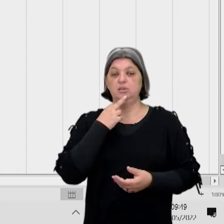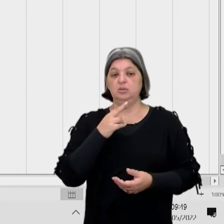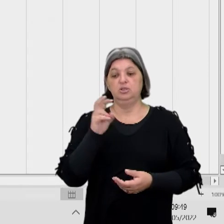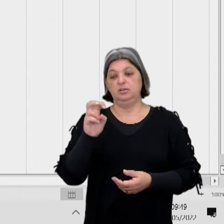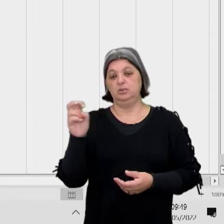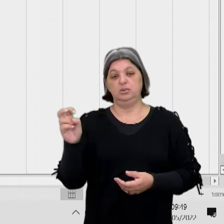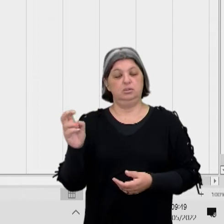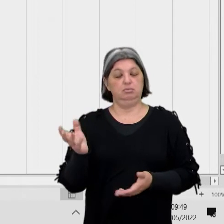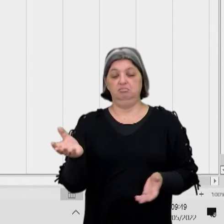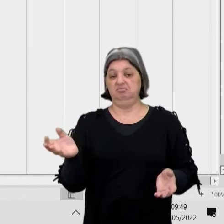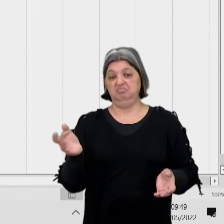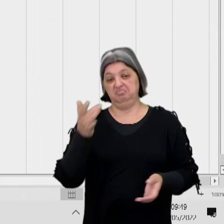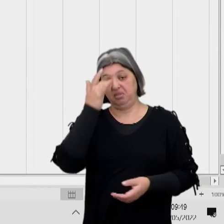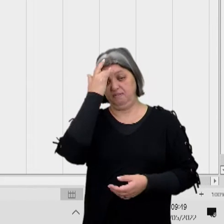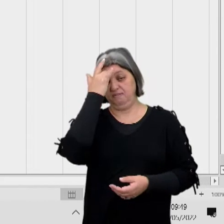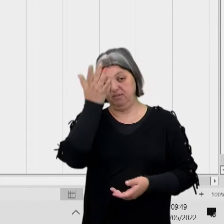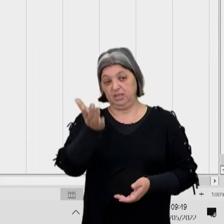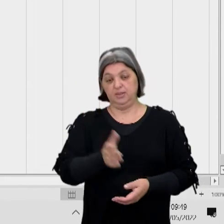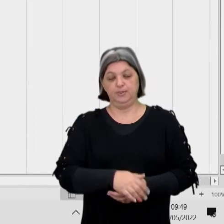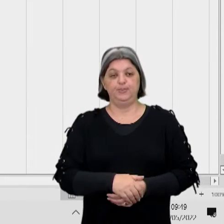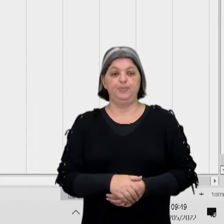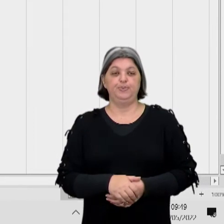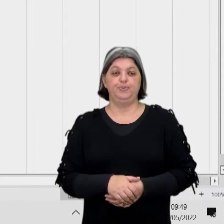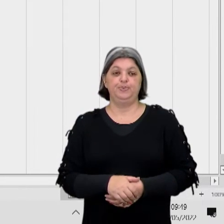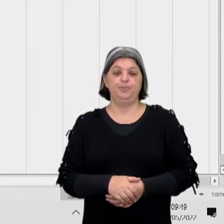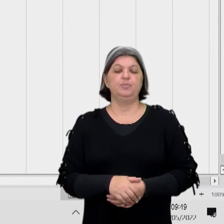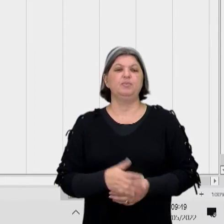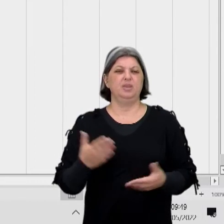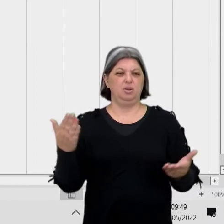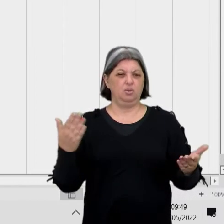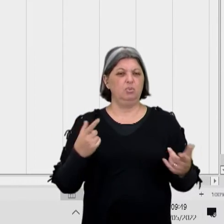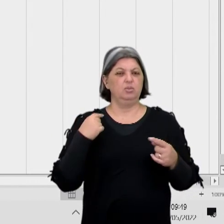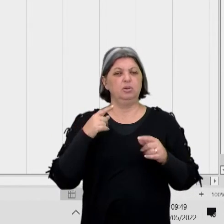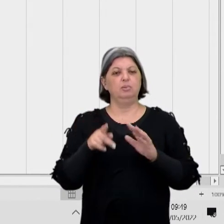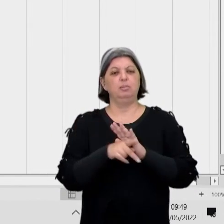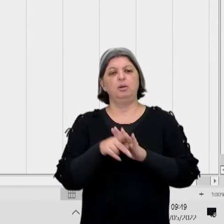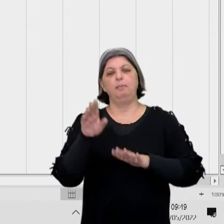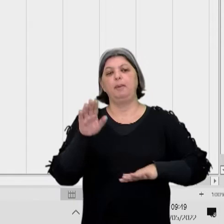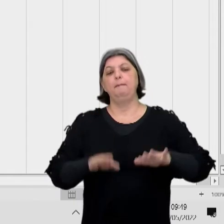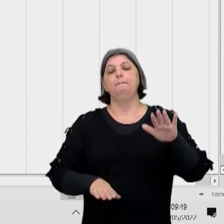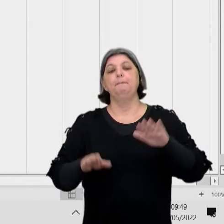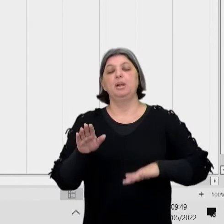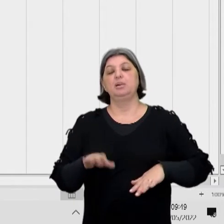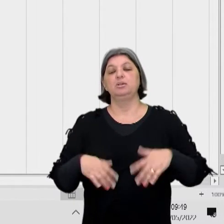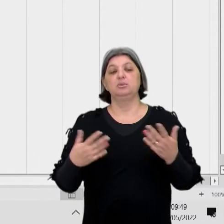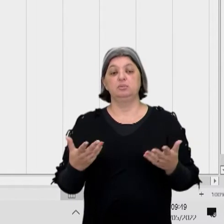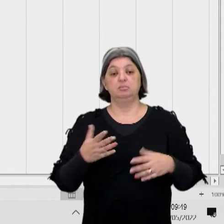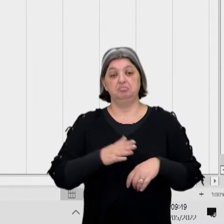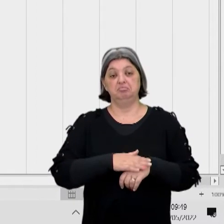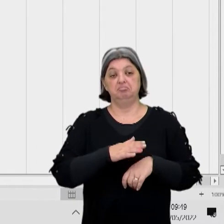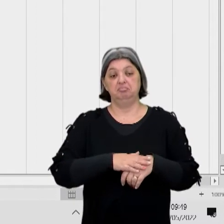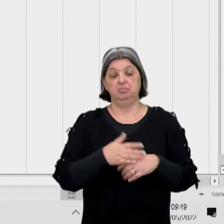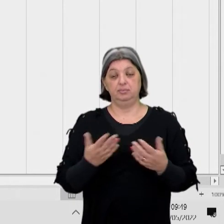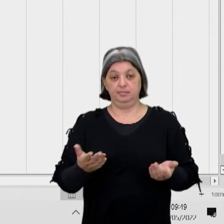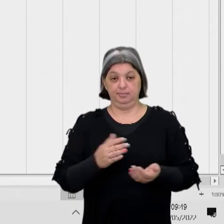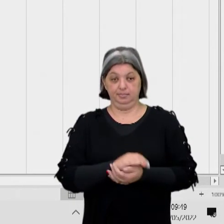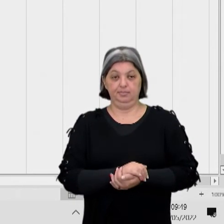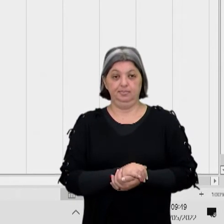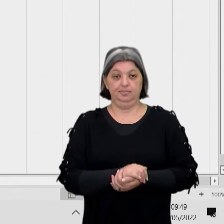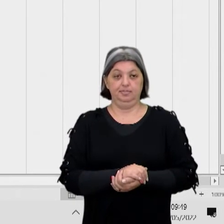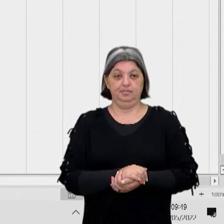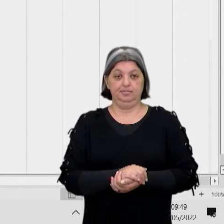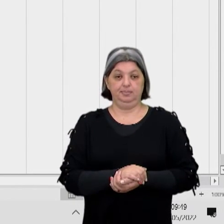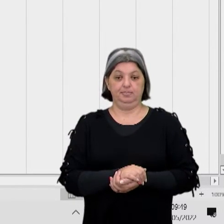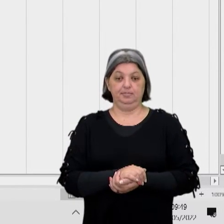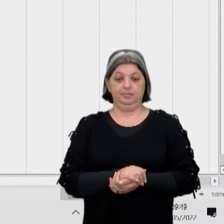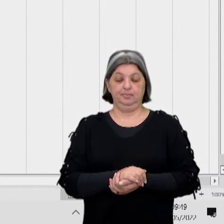sacrifício. Tranquilo, né? Aí o que a gente vai fazer? Vamos calcular a média, ok? Como que eu vou fazer essa média?